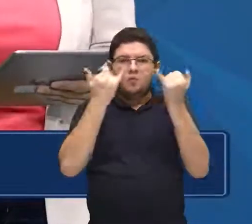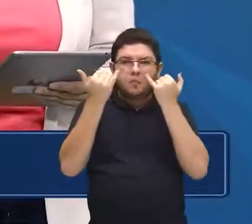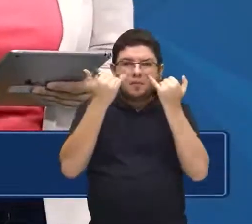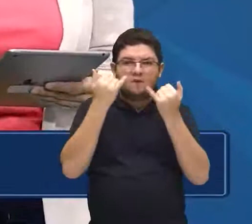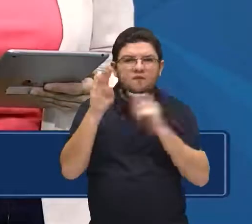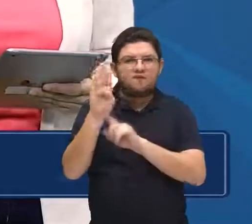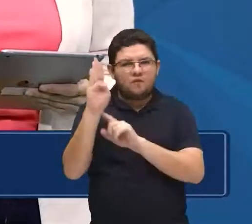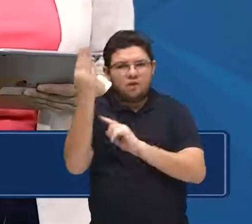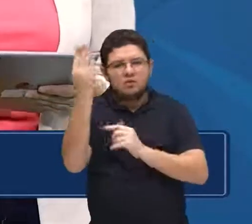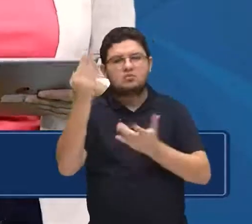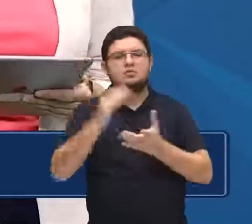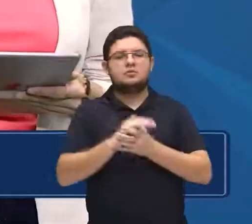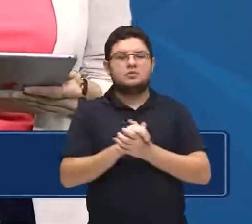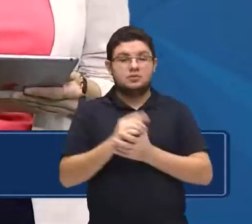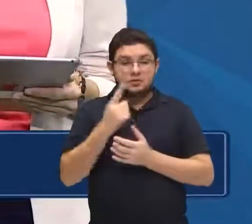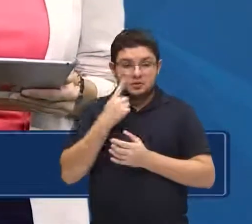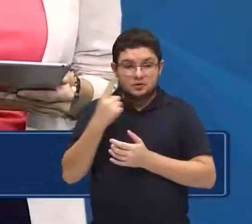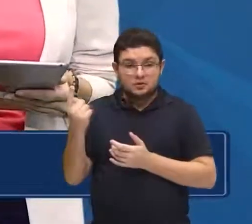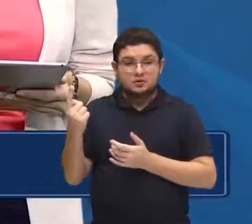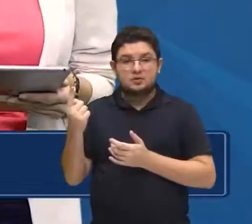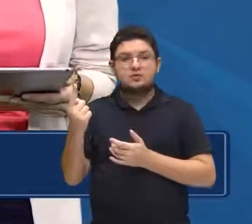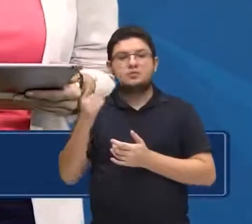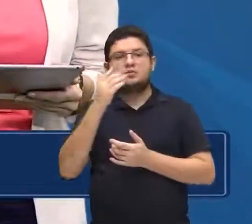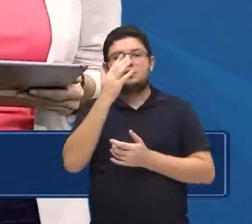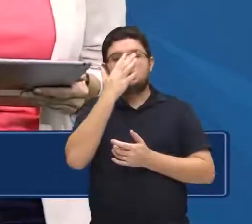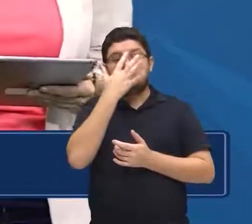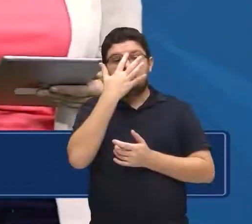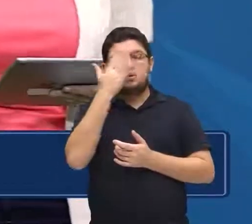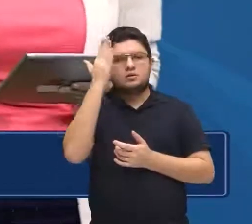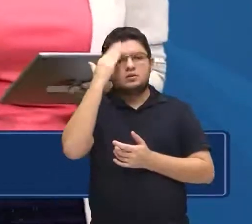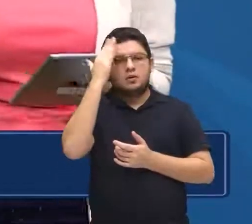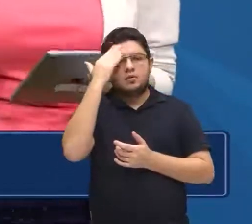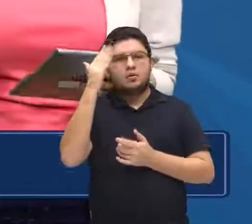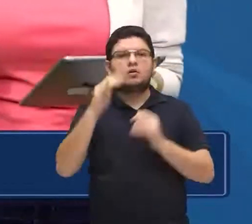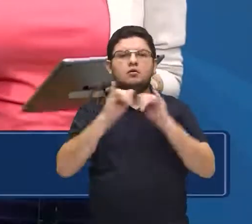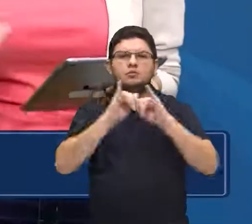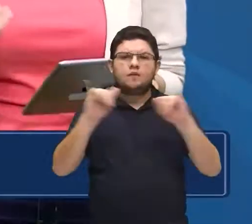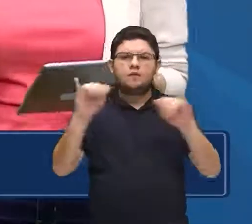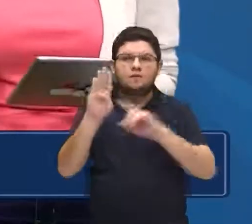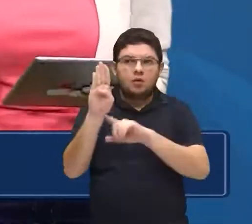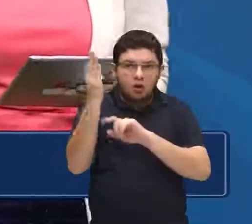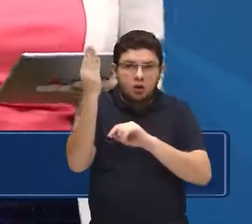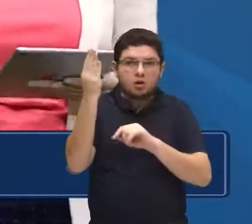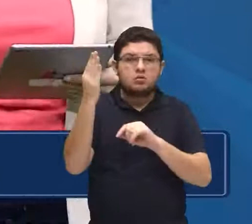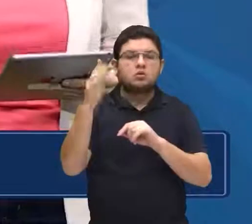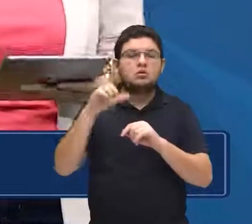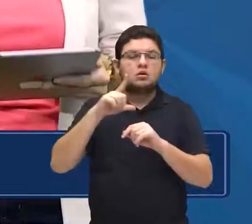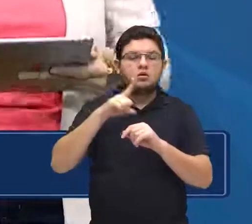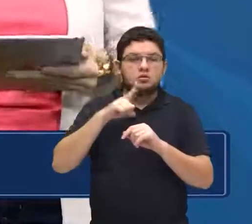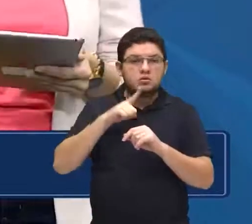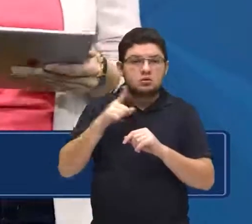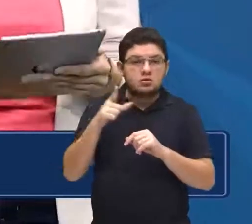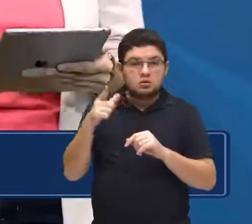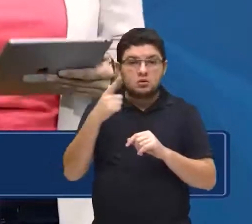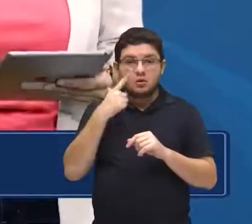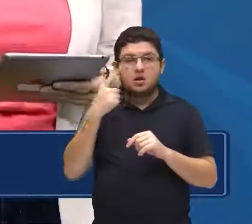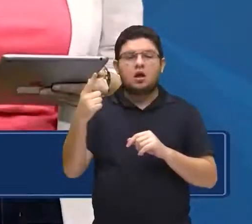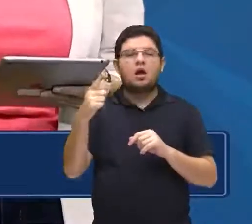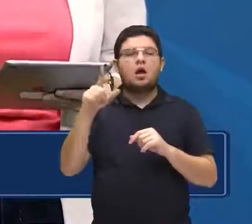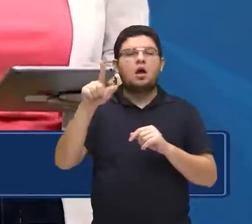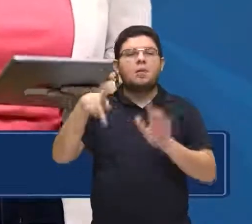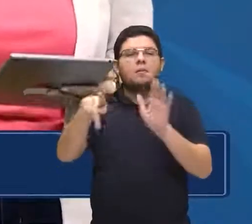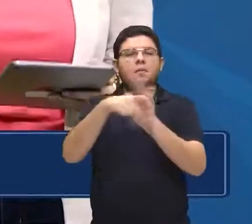termo bem reduzido, né? A gente sabe que fake news, ele é um termo que está derivado ali, né, ou de origem da língua estrangeira, a